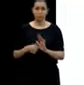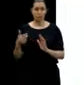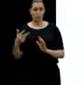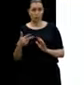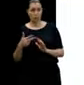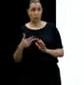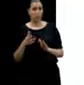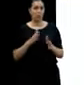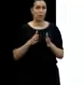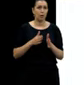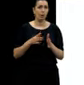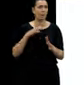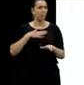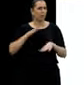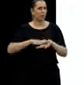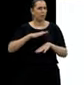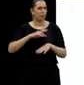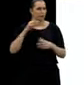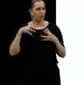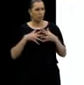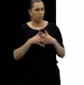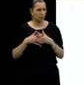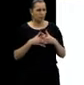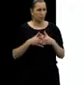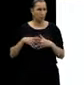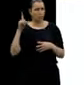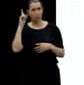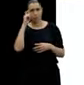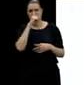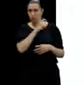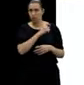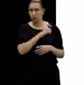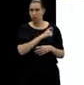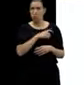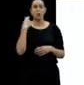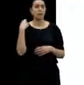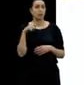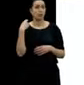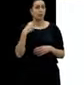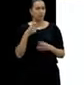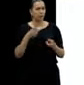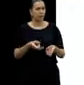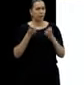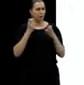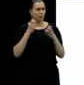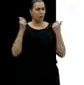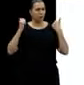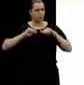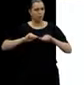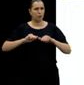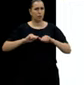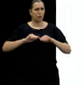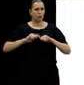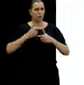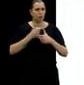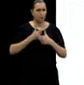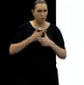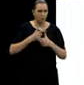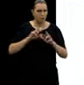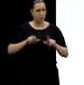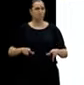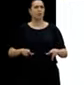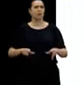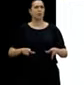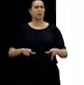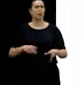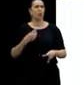última fase, que ela é mais complicada, mais trabalhosa, a gente precisa ver se ela tem a capacidade de se